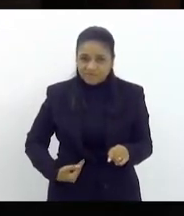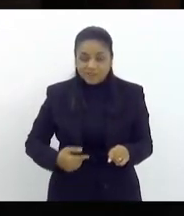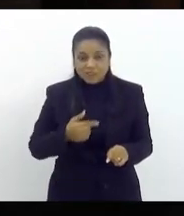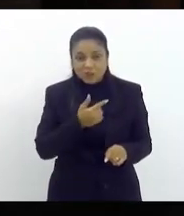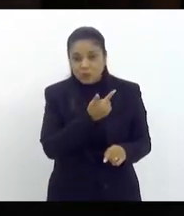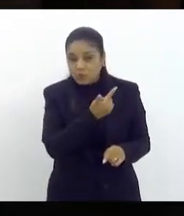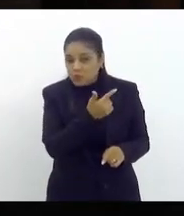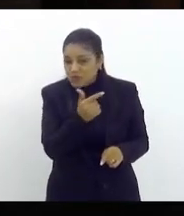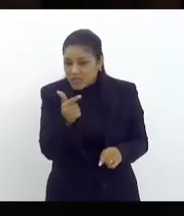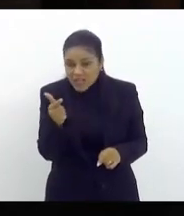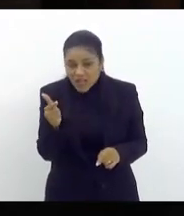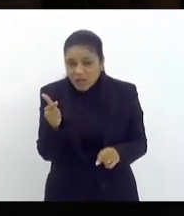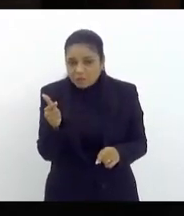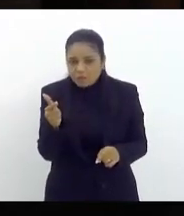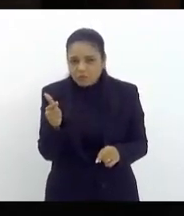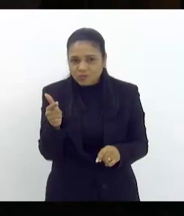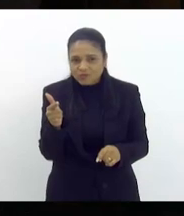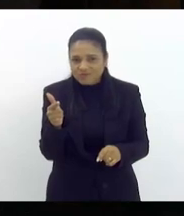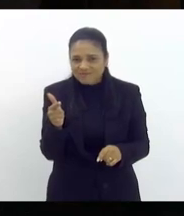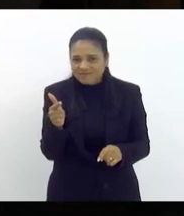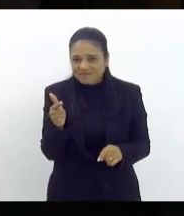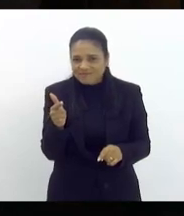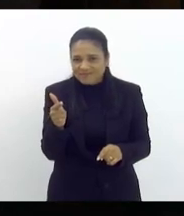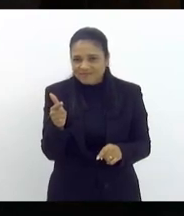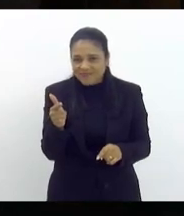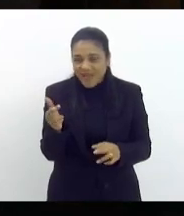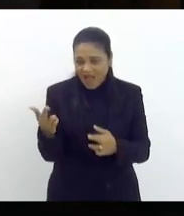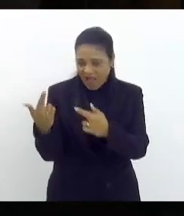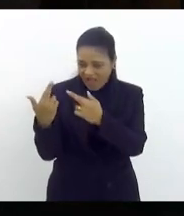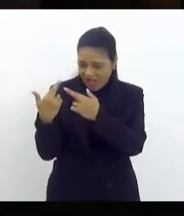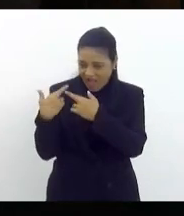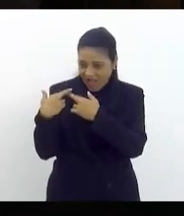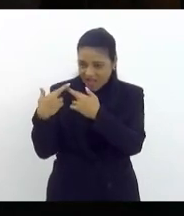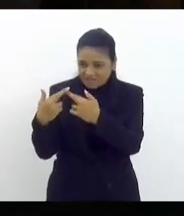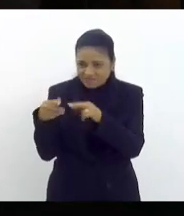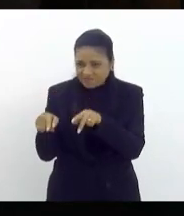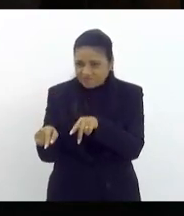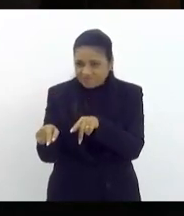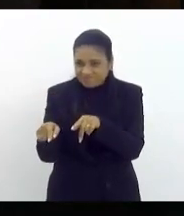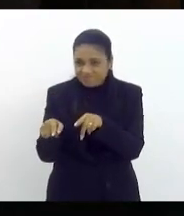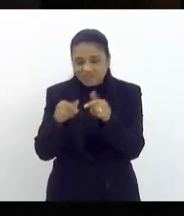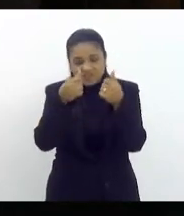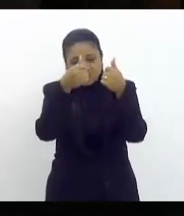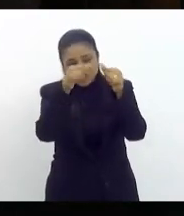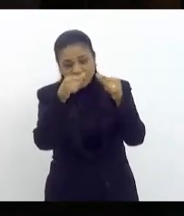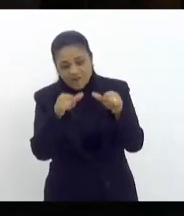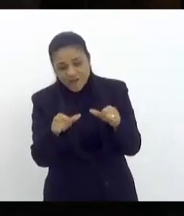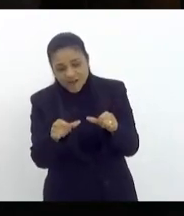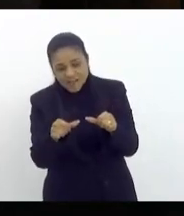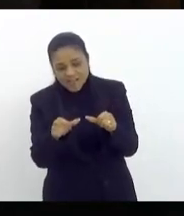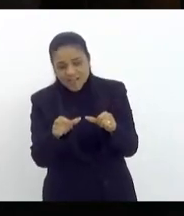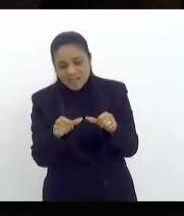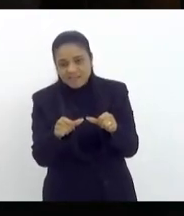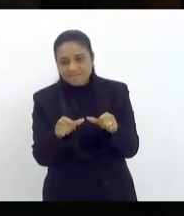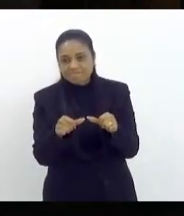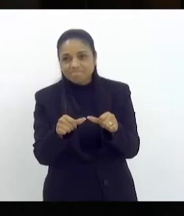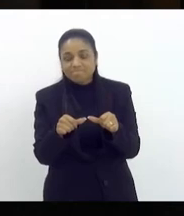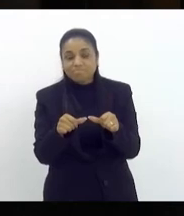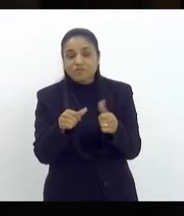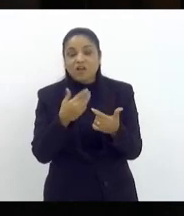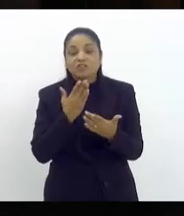irresponsabilidade de sem qualquer critério avaliar as despesas e o custeio da máquina já que perdemos